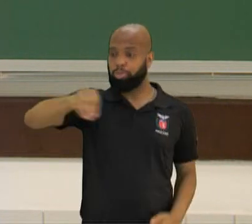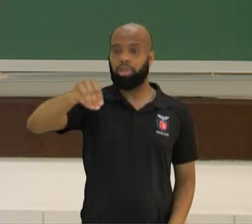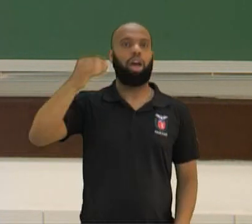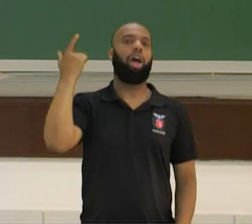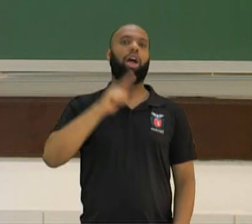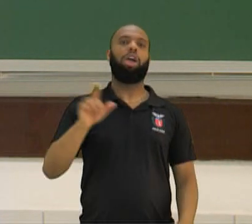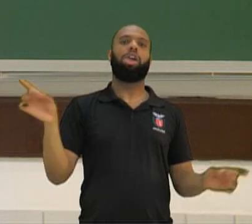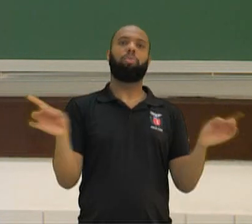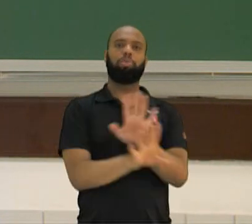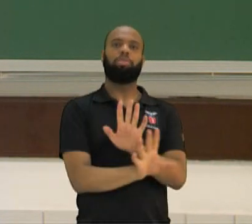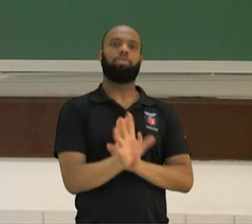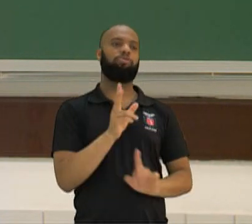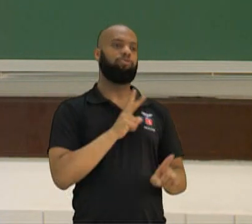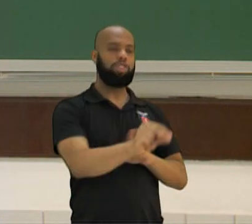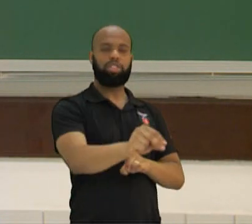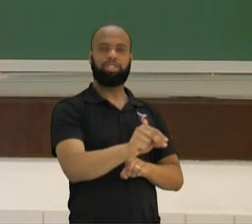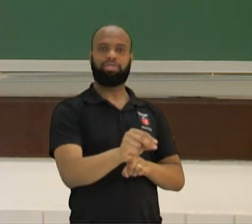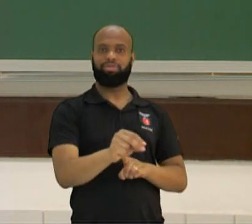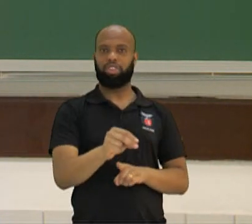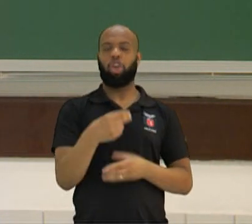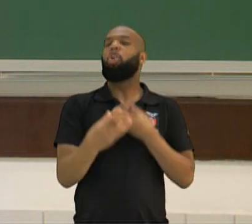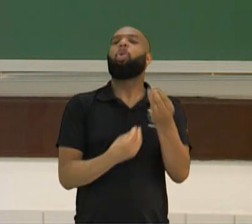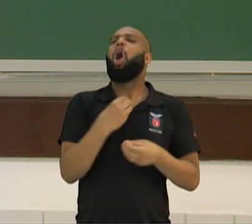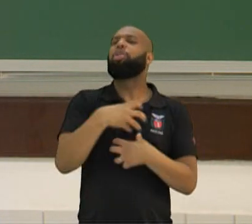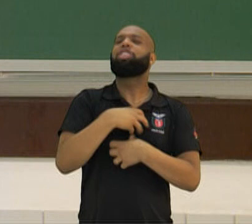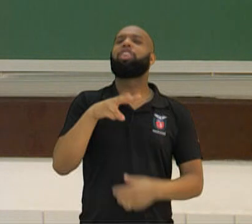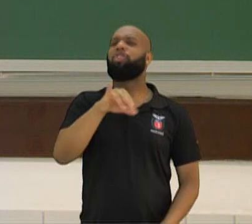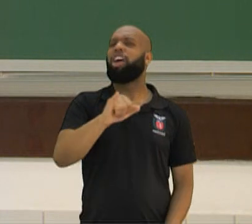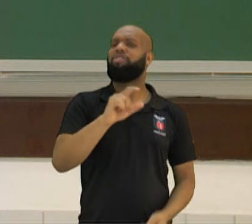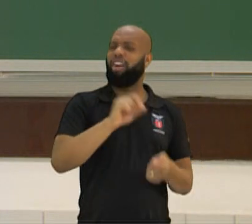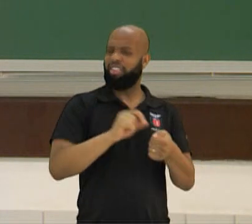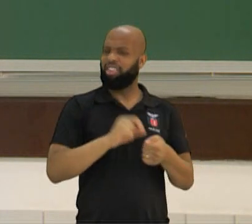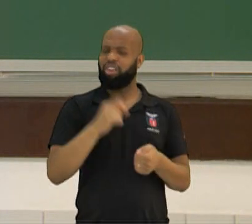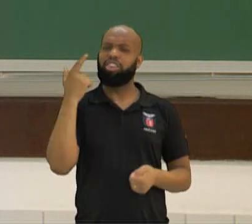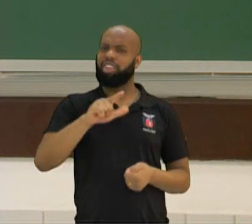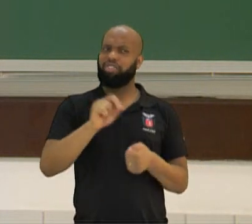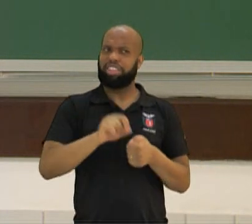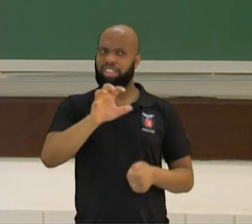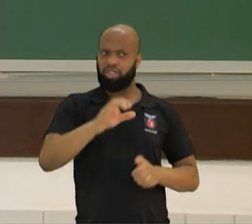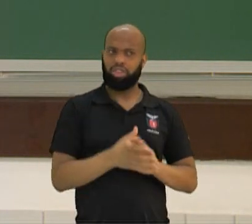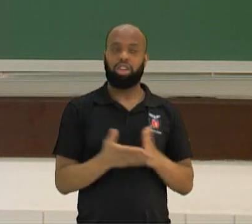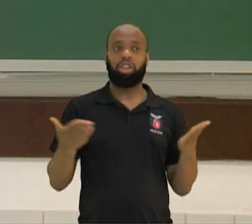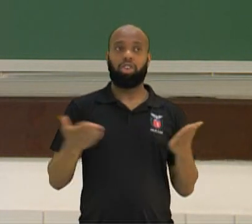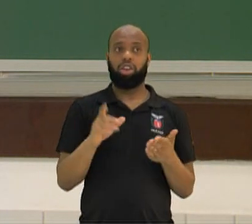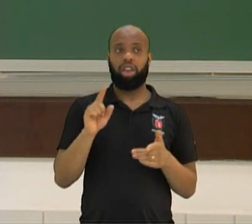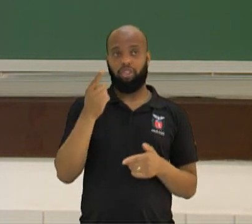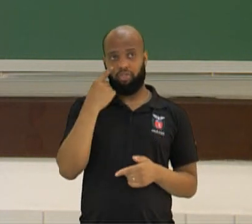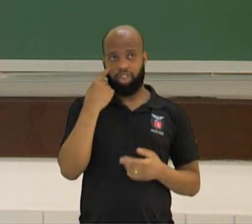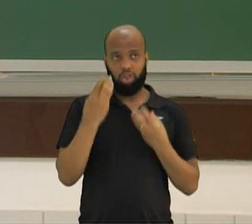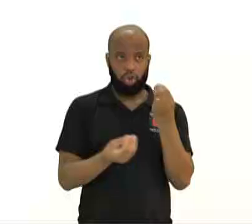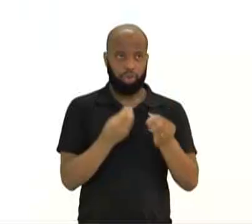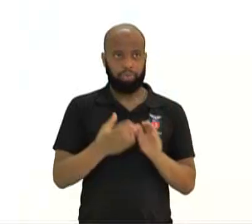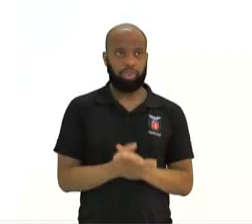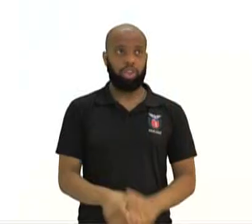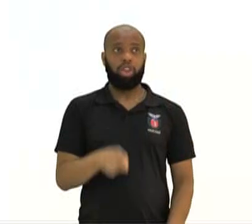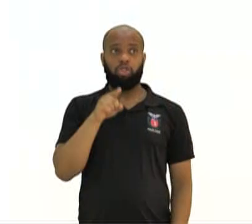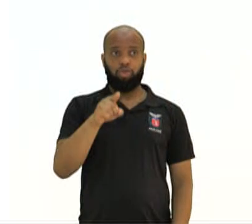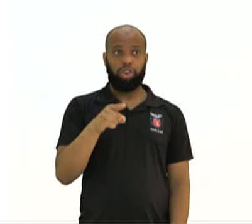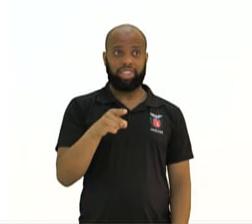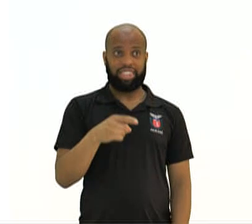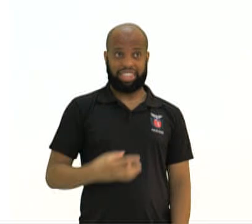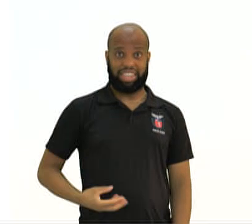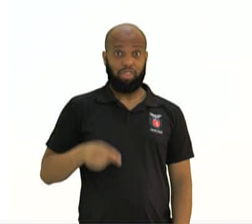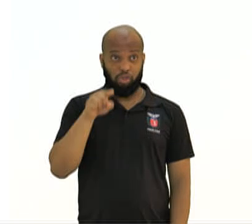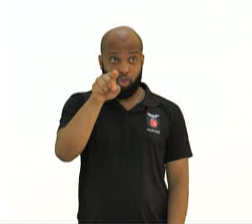movimento, o qual esse movimento encerra a partida e dá o xeque-mate. Então, vamos lá. Você está com